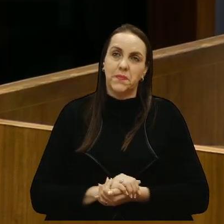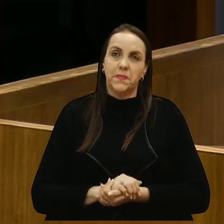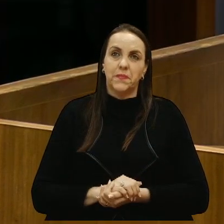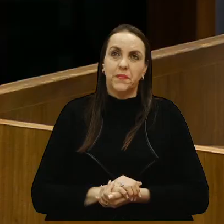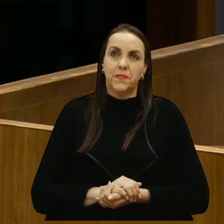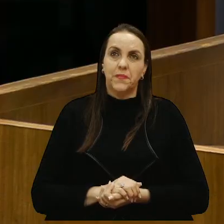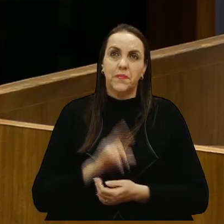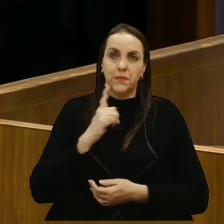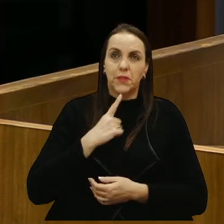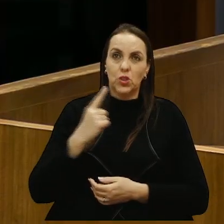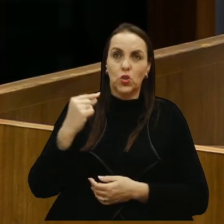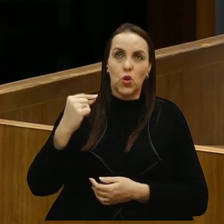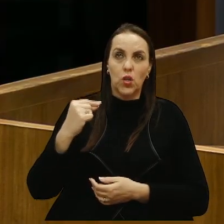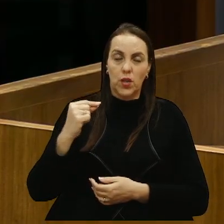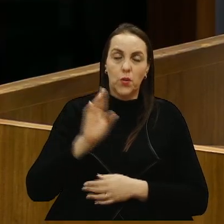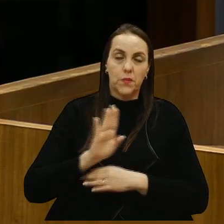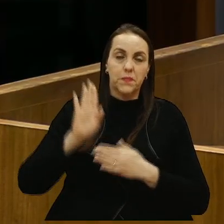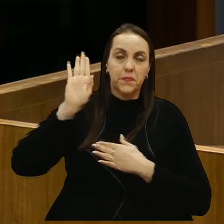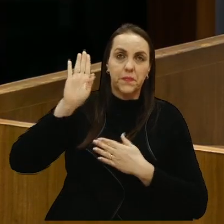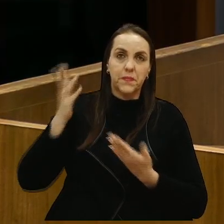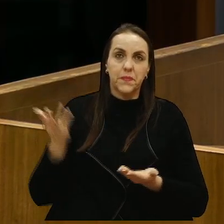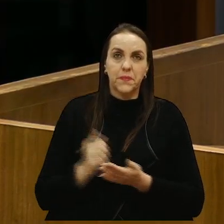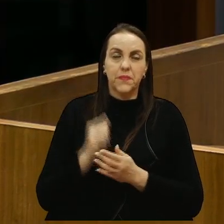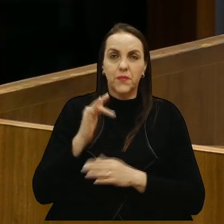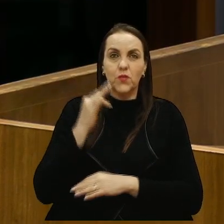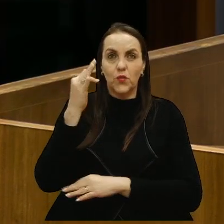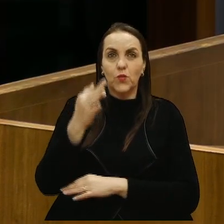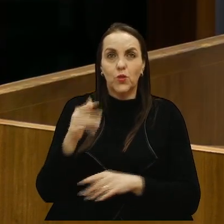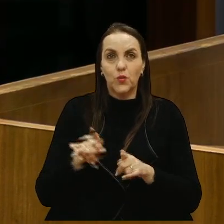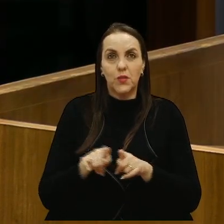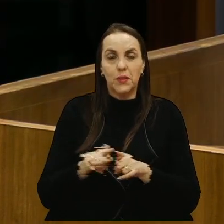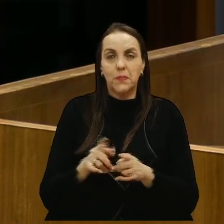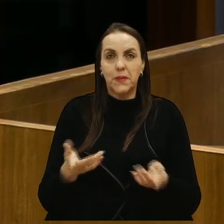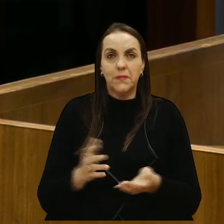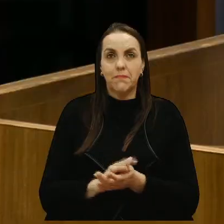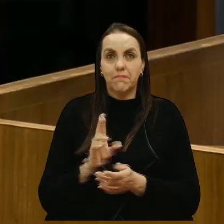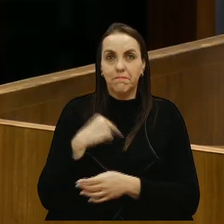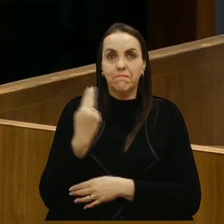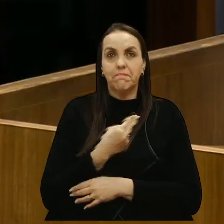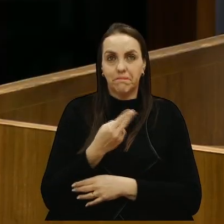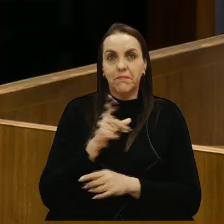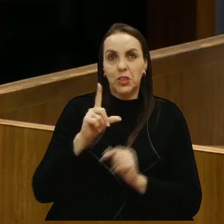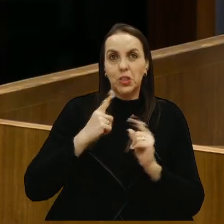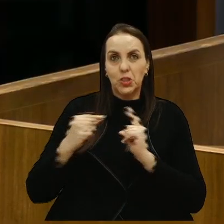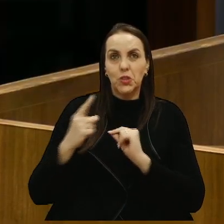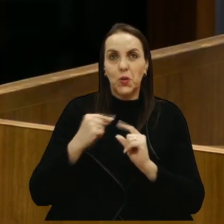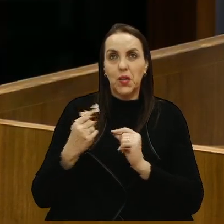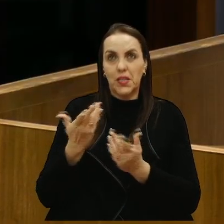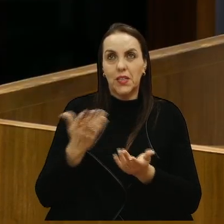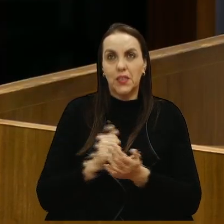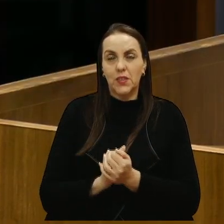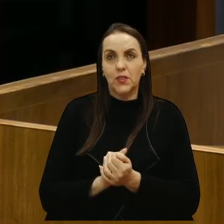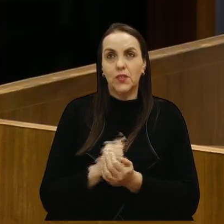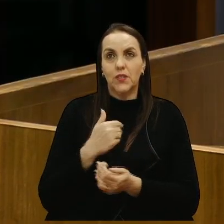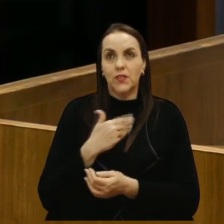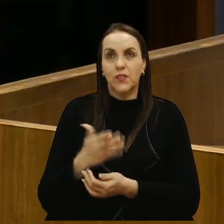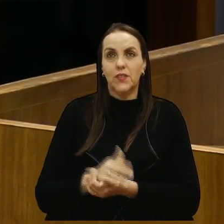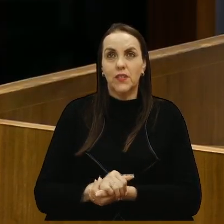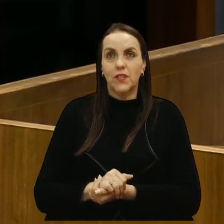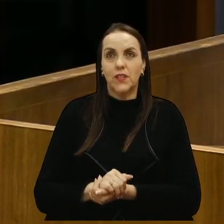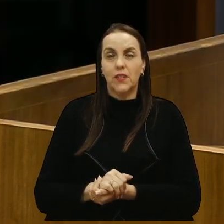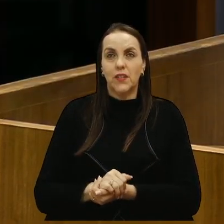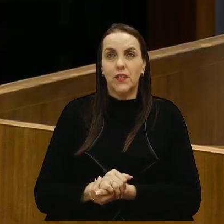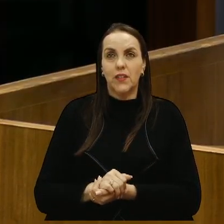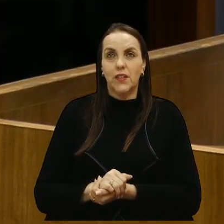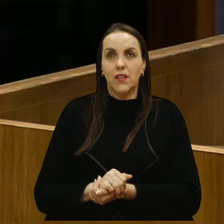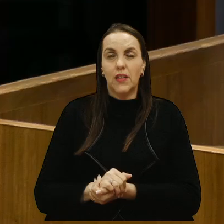me escolheu para ser candidato, e futuramente a gente foi escolhido também para estar assumindo uma secretaria, a